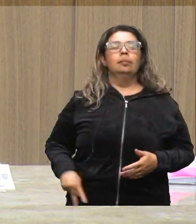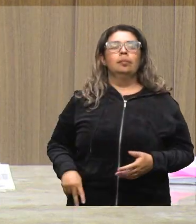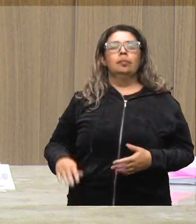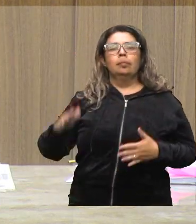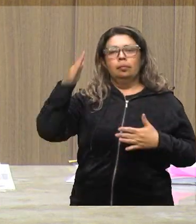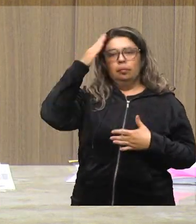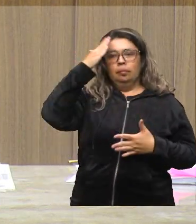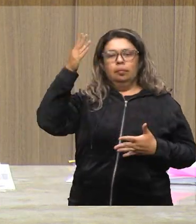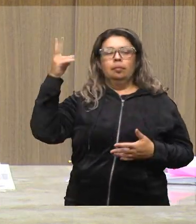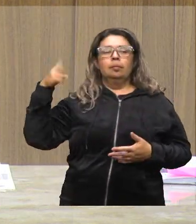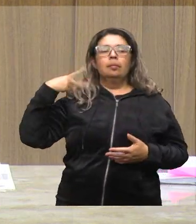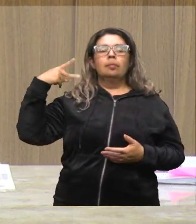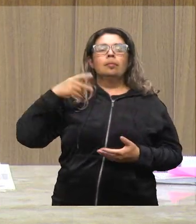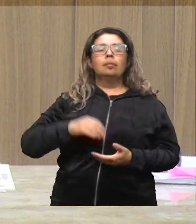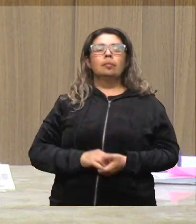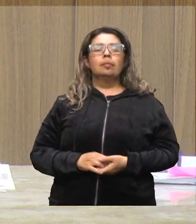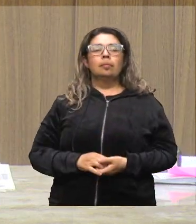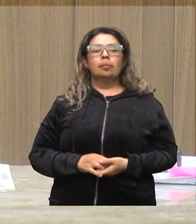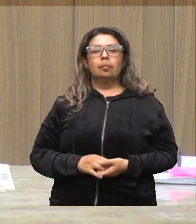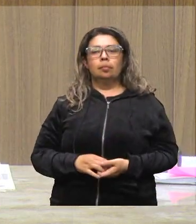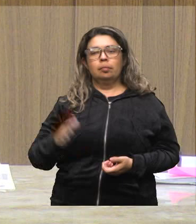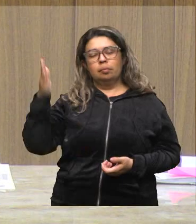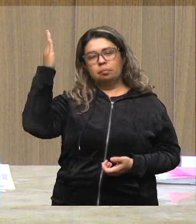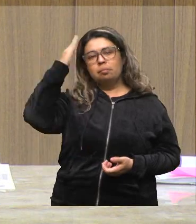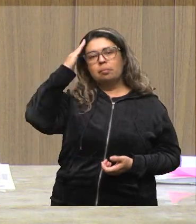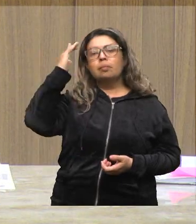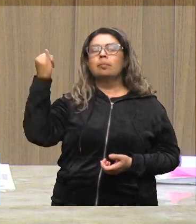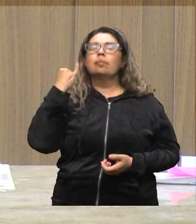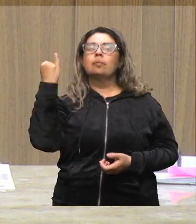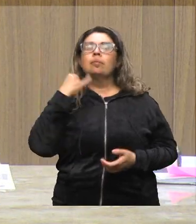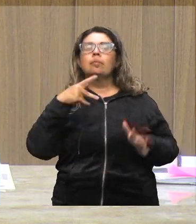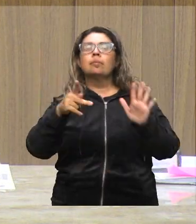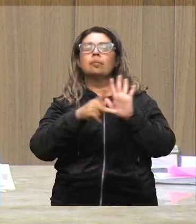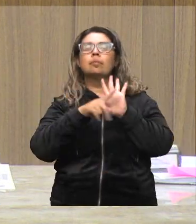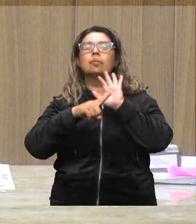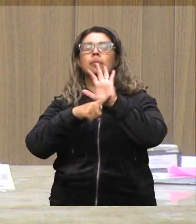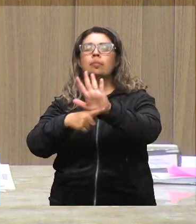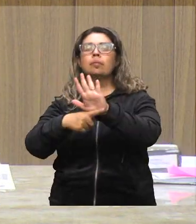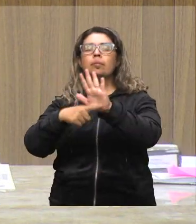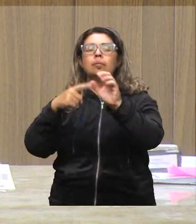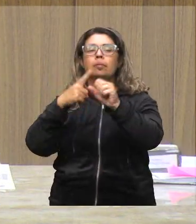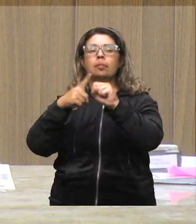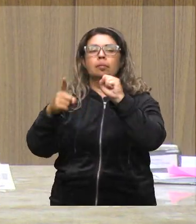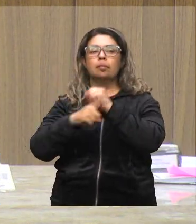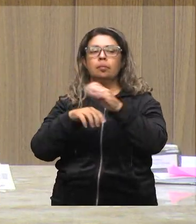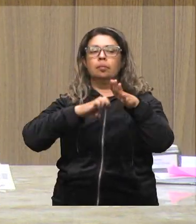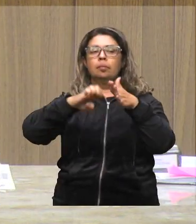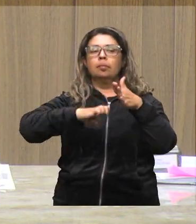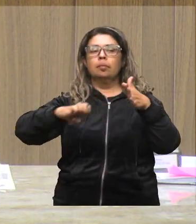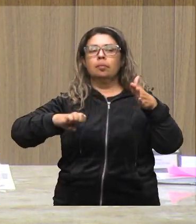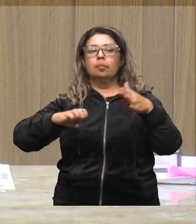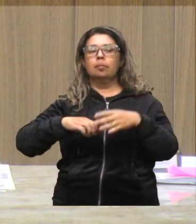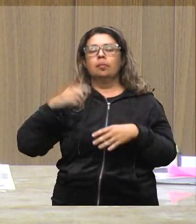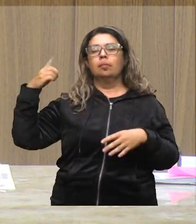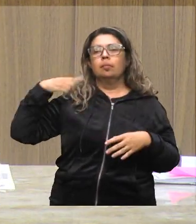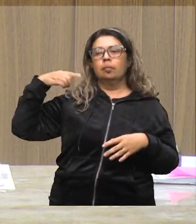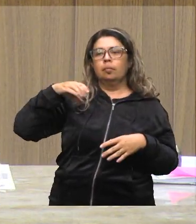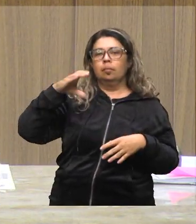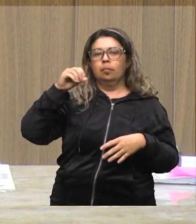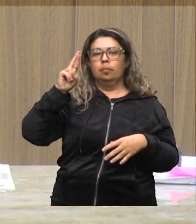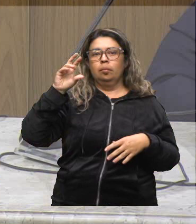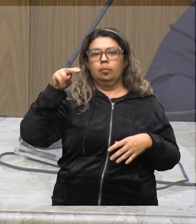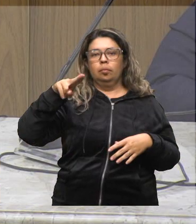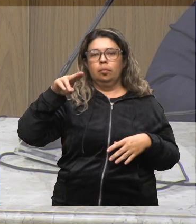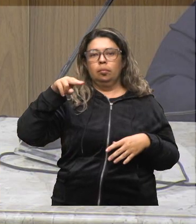agradecer aos colegas vereadores que entenderam a importância desse projeto para a assistência social. Trata-se de uma emenda parlamentar do deputado Coronel